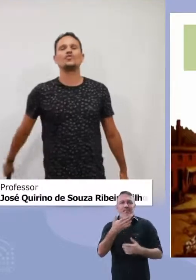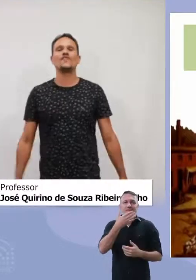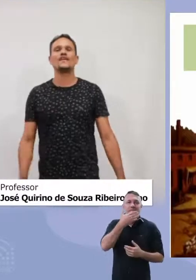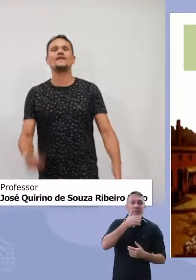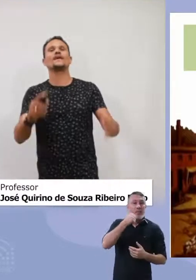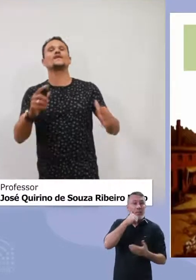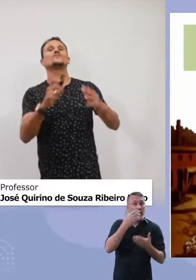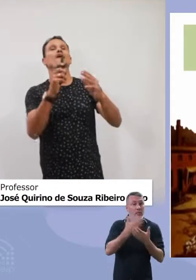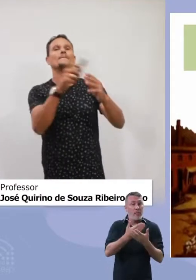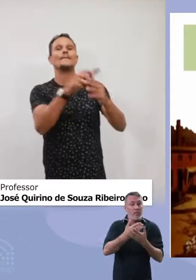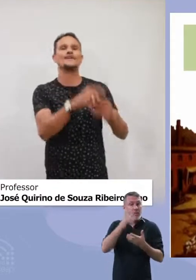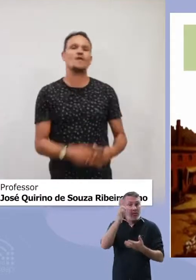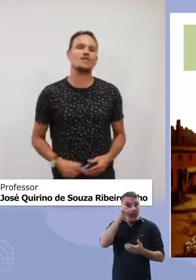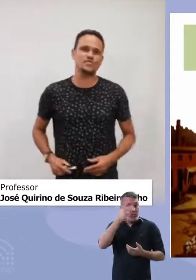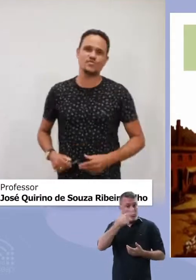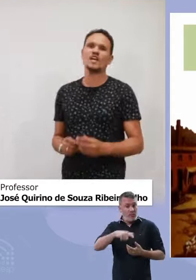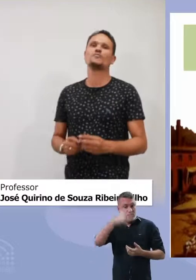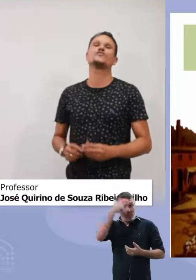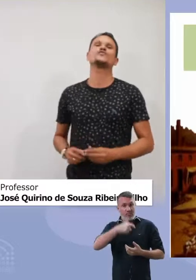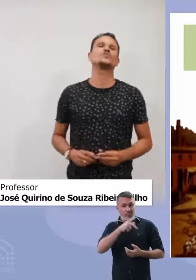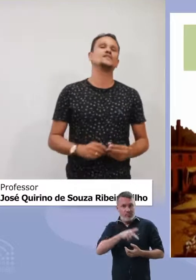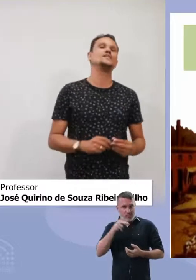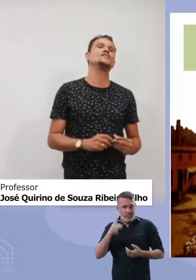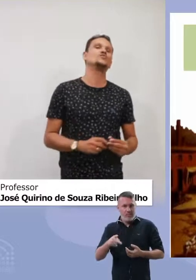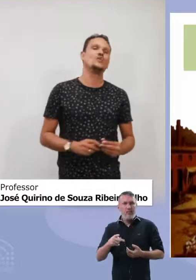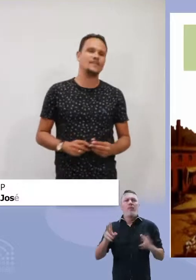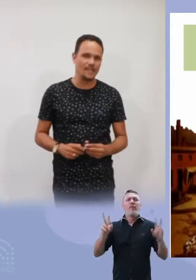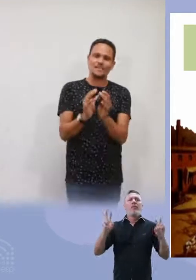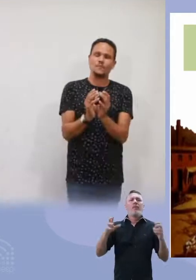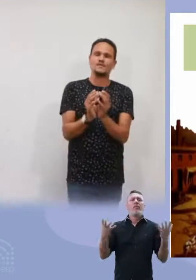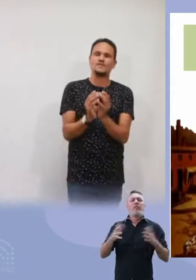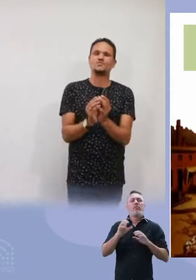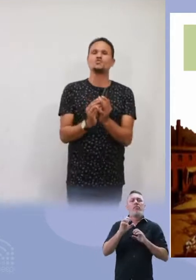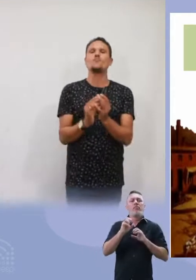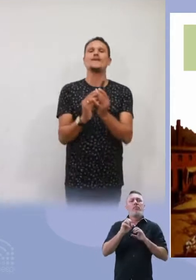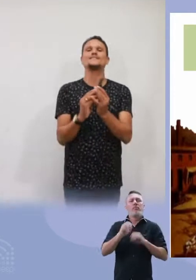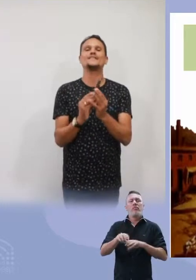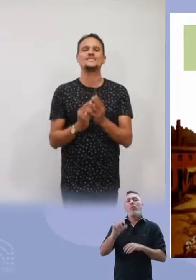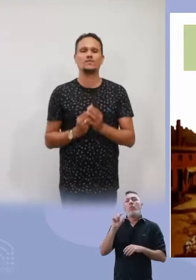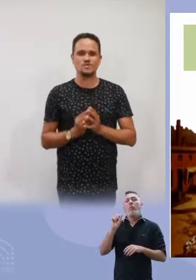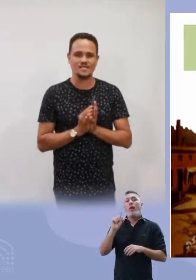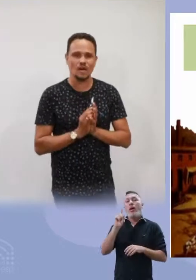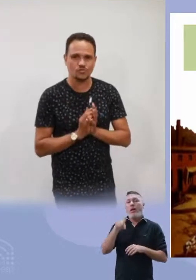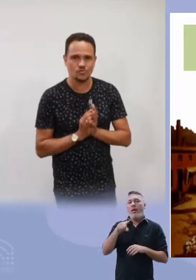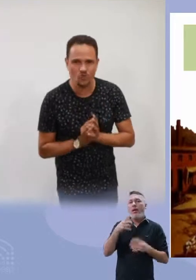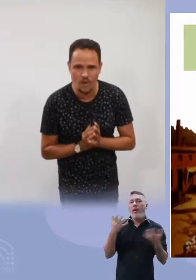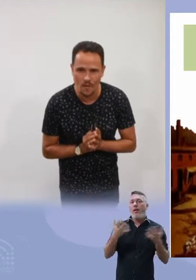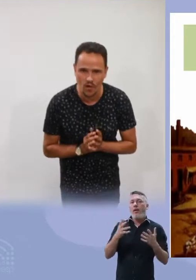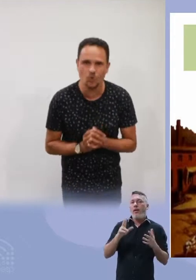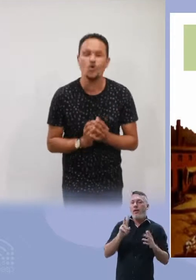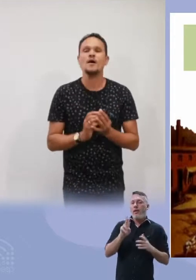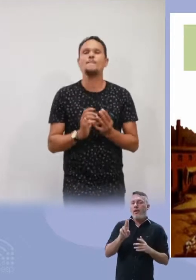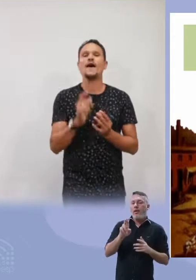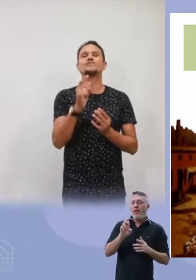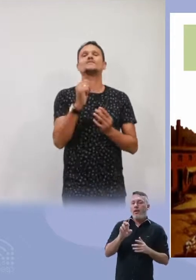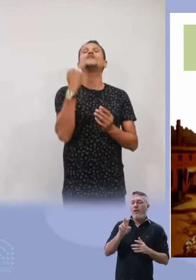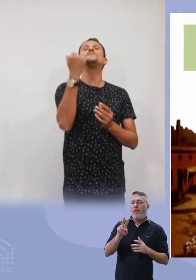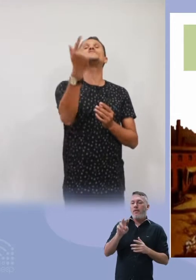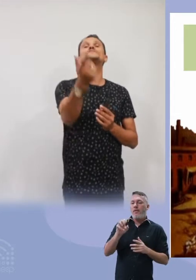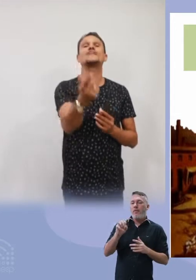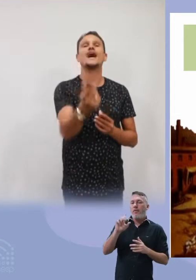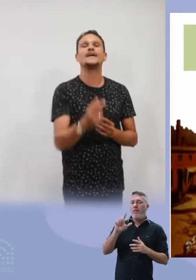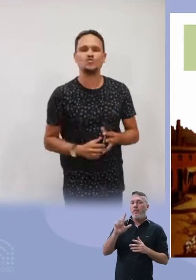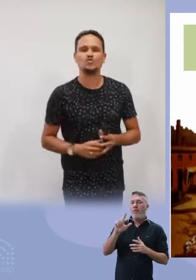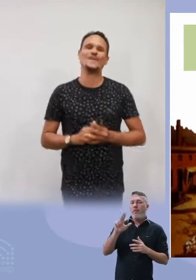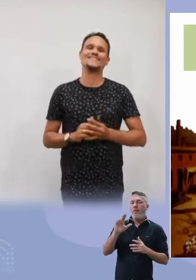Fala aí, meu aluno, fala aí, minha aluna. Mais uma aula de história, professor Quirino aqui. Eu preciso de uma atenção especial sua, meu aluno, para o termo